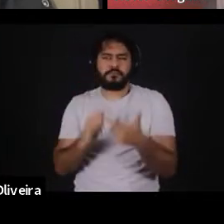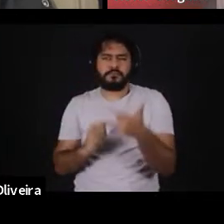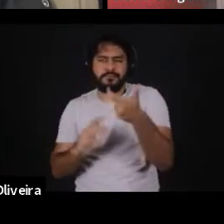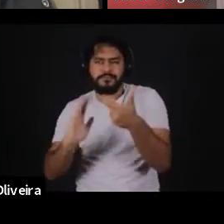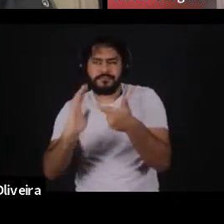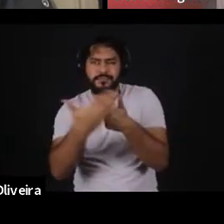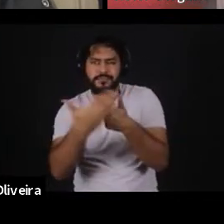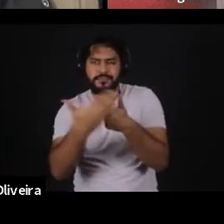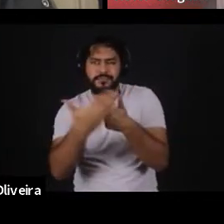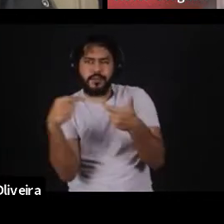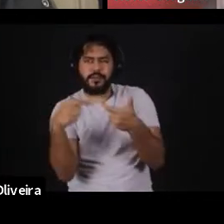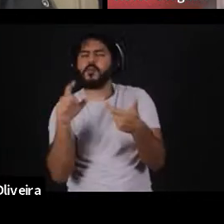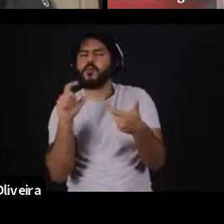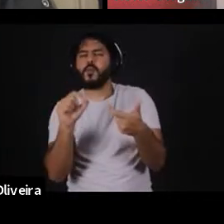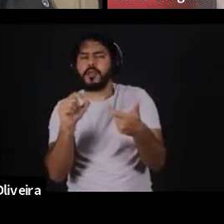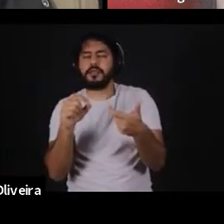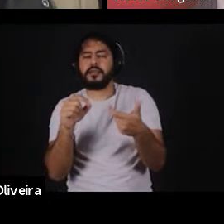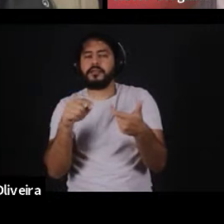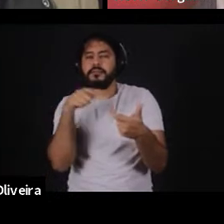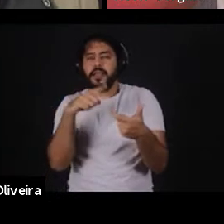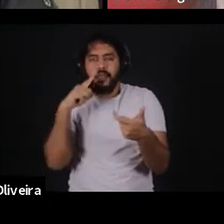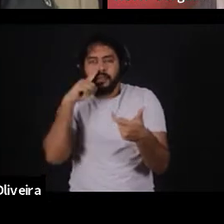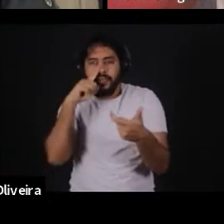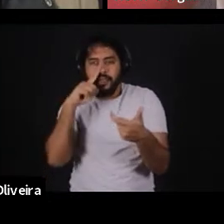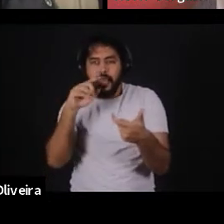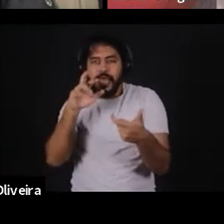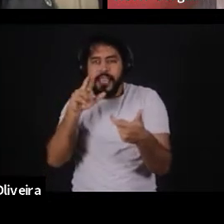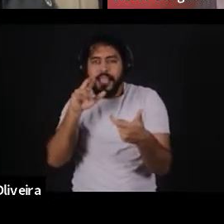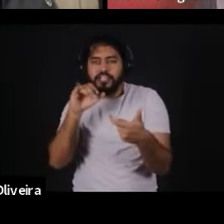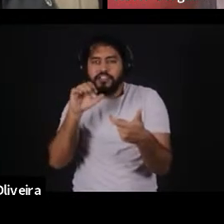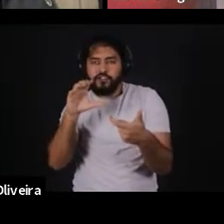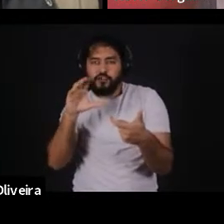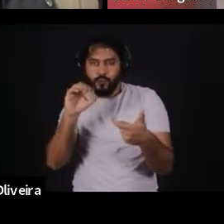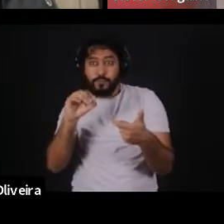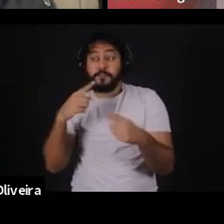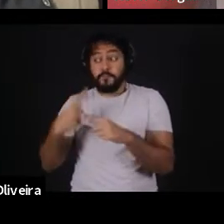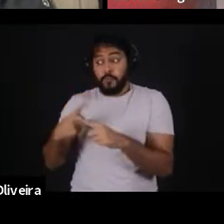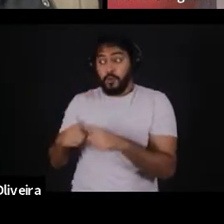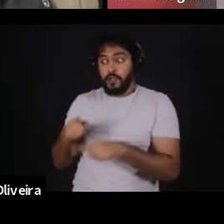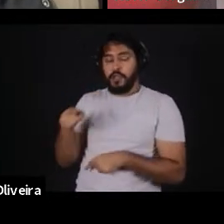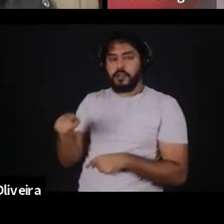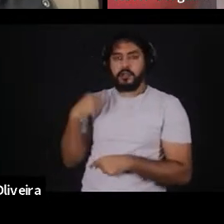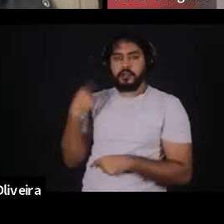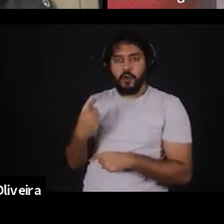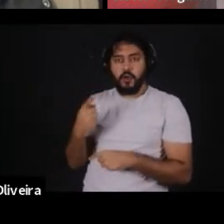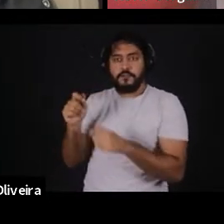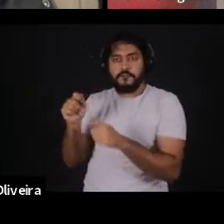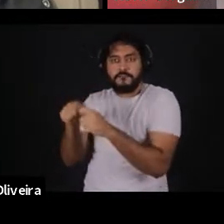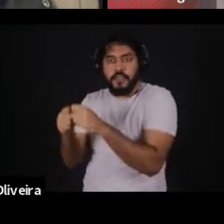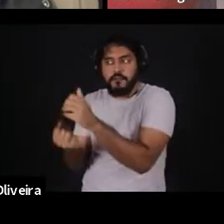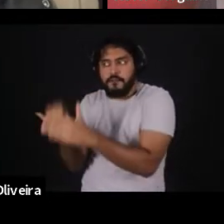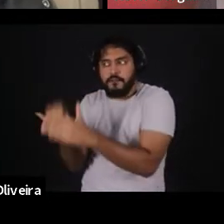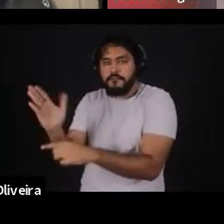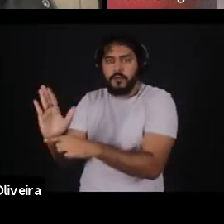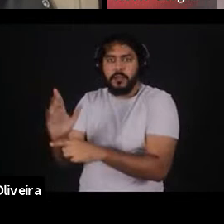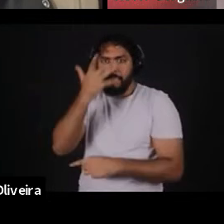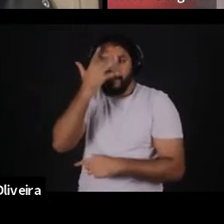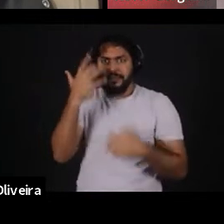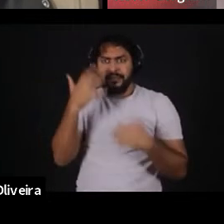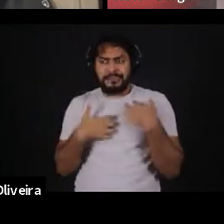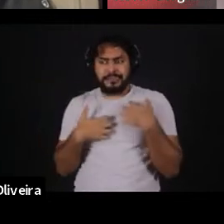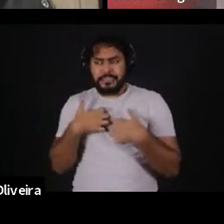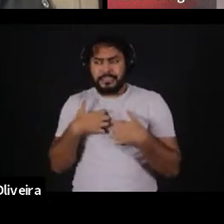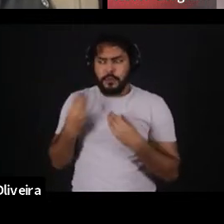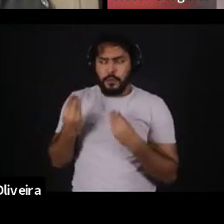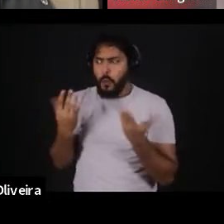que guia tudo isso, que é o risco, assim. Porque quando a gente fez o filme, as pessoas ficavam muito angustiadas, perguntando, mas como vai ser?